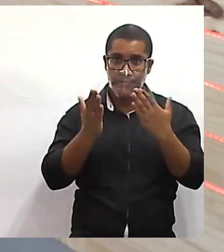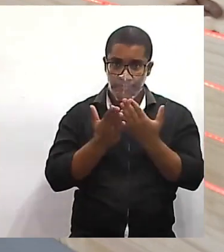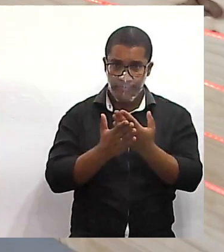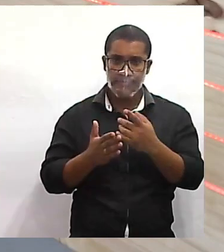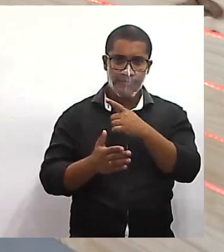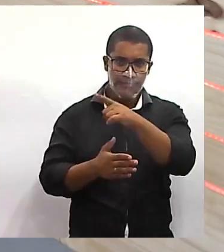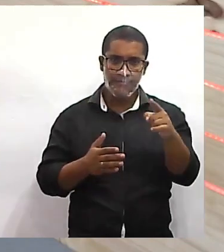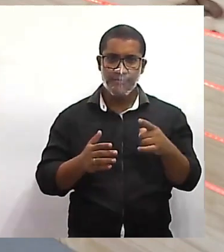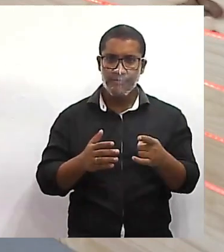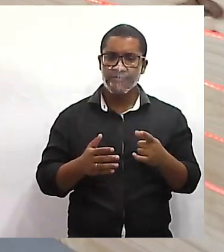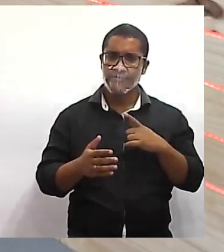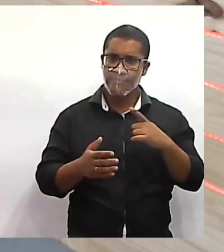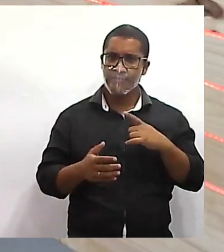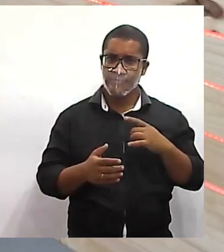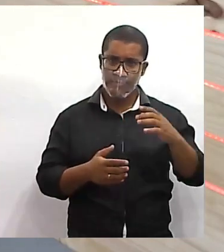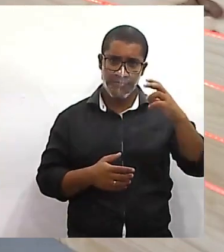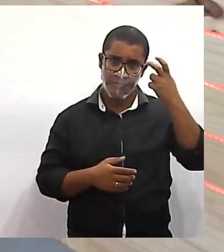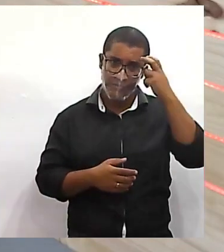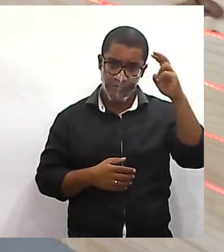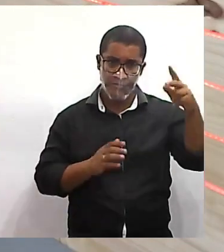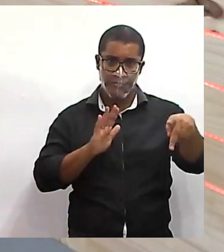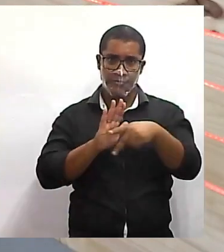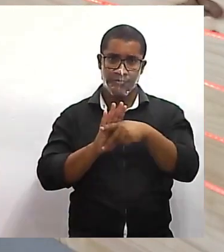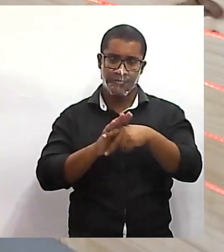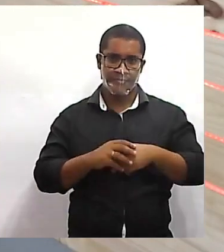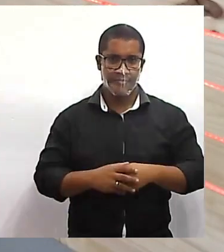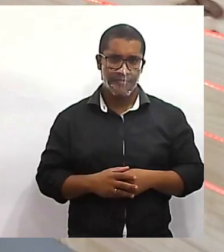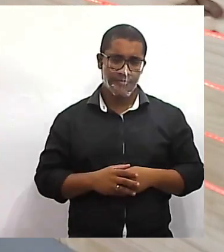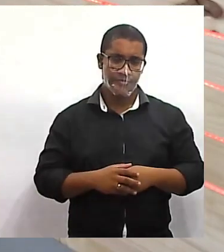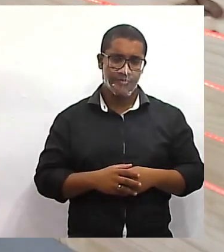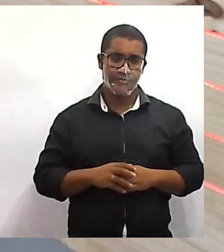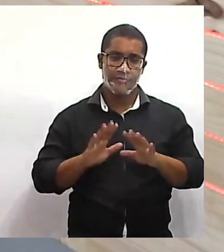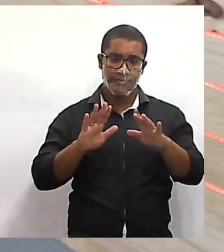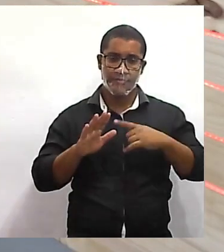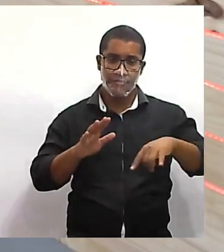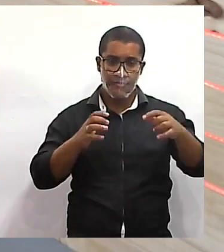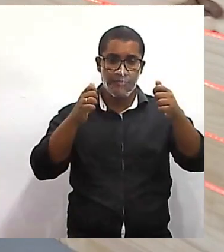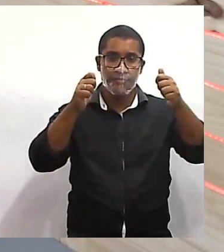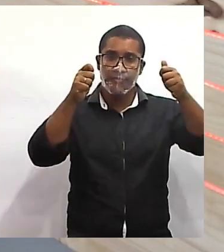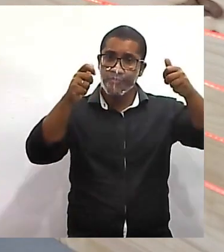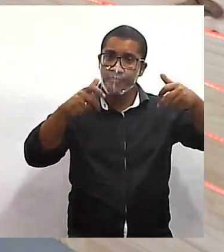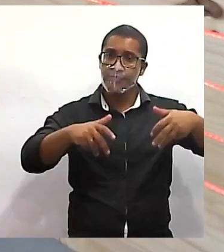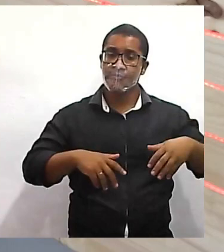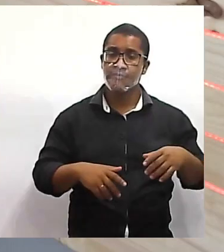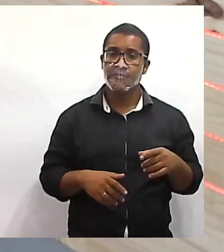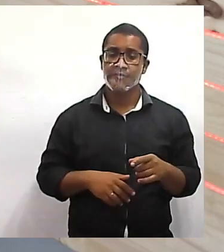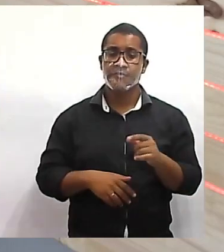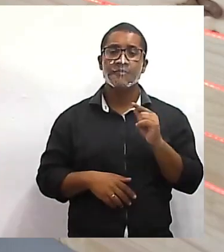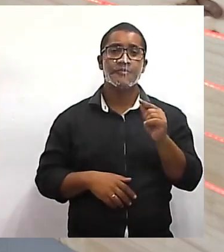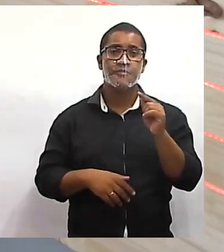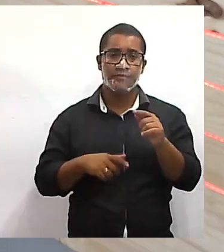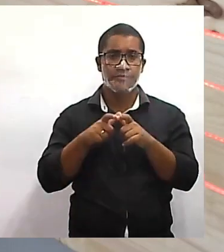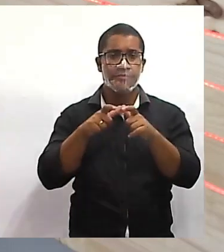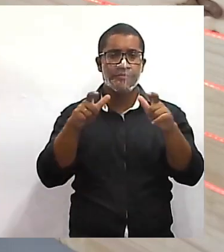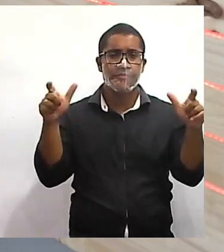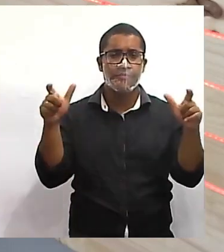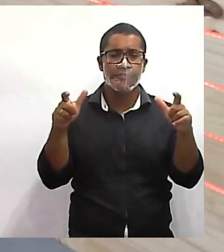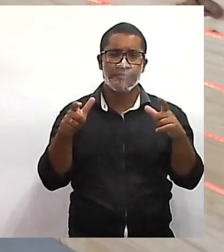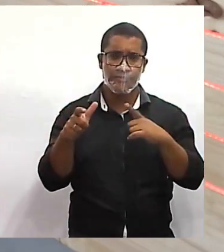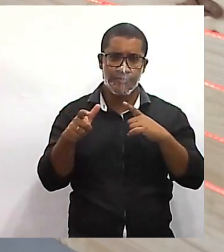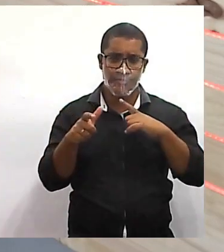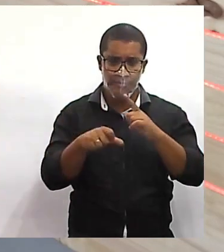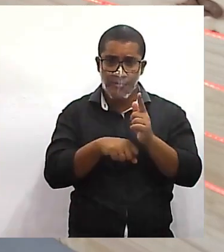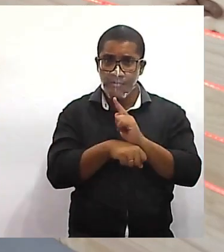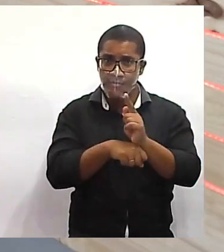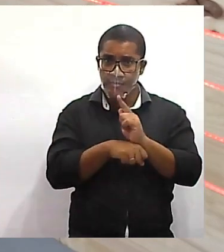bagagem cultural. Exatamente. Com certeza. Bom, e aí a gente vai falar com relação a essa amplitude da